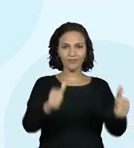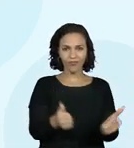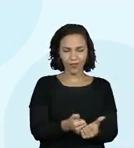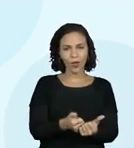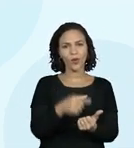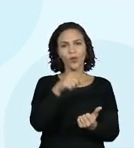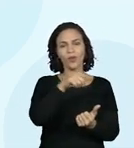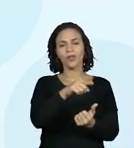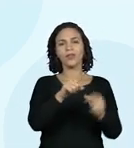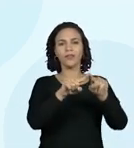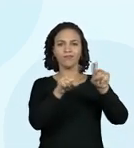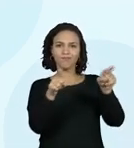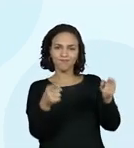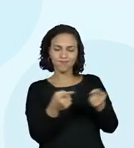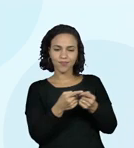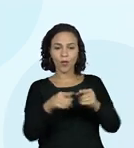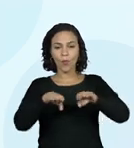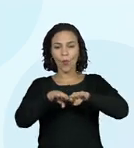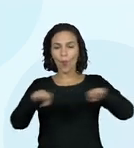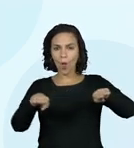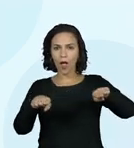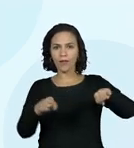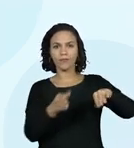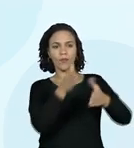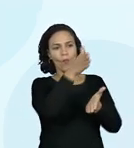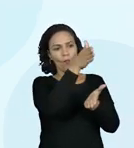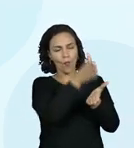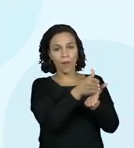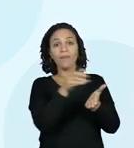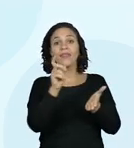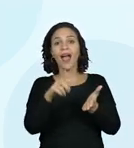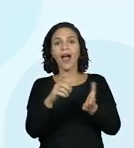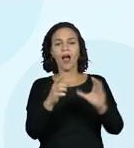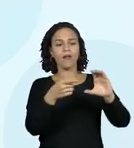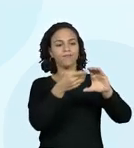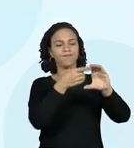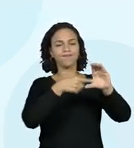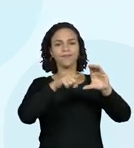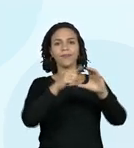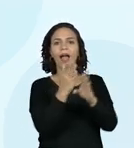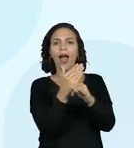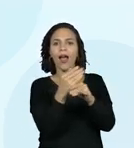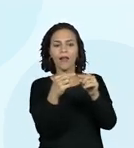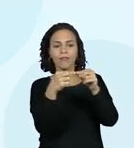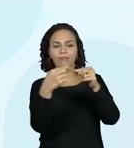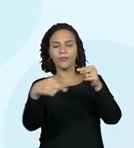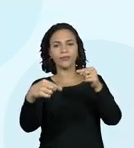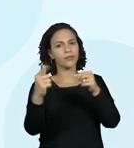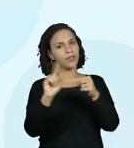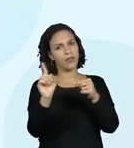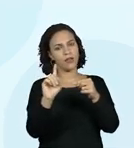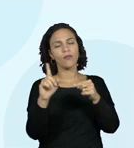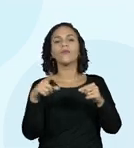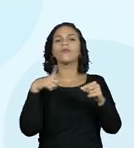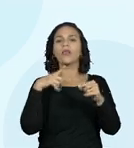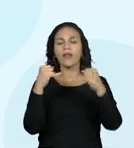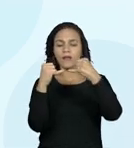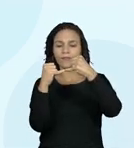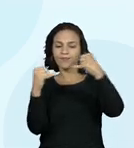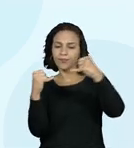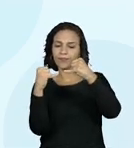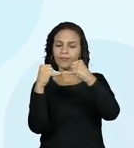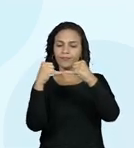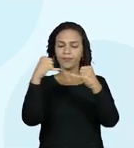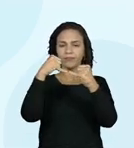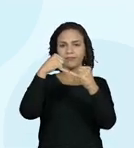e fechadas. Isso aqui é fundamental. Constituídas de segmentos de reta. Segmento quer